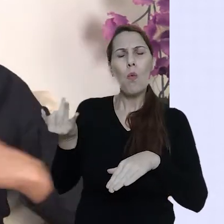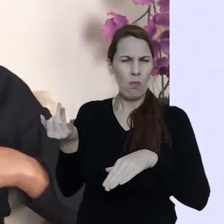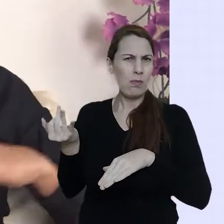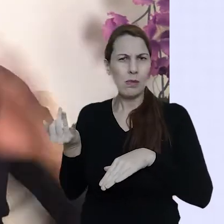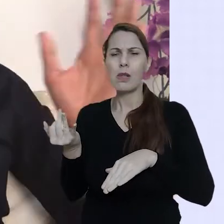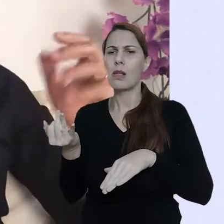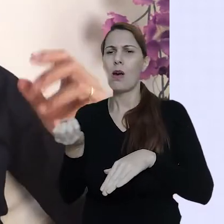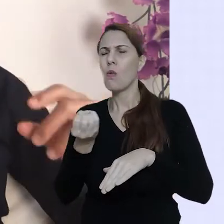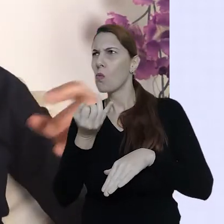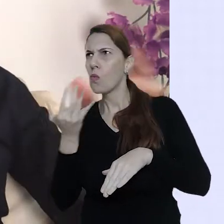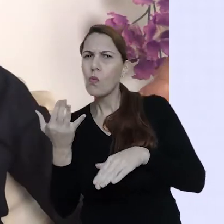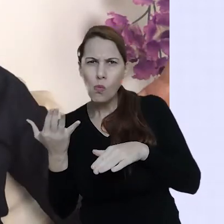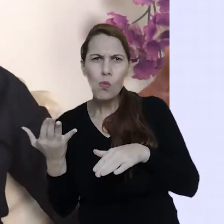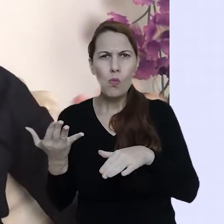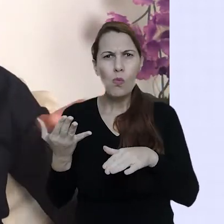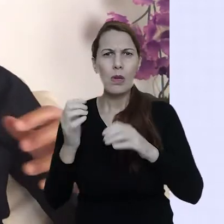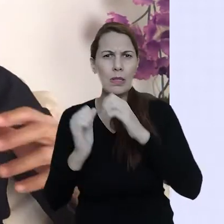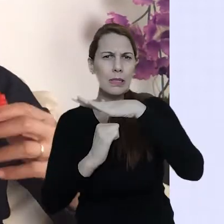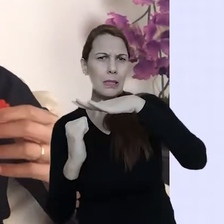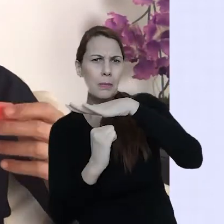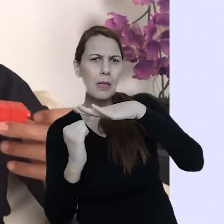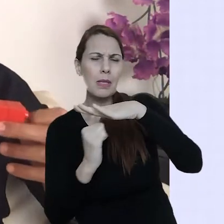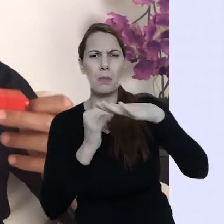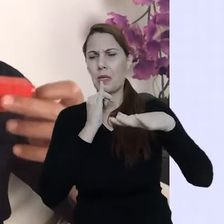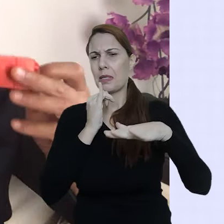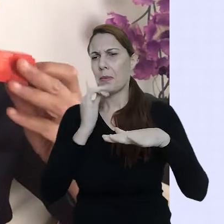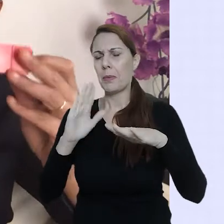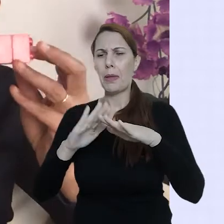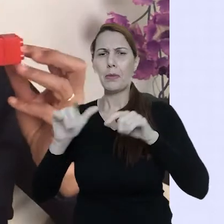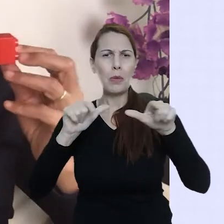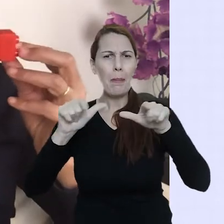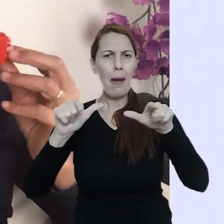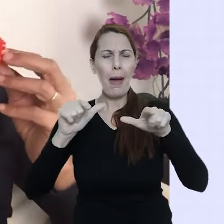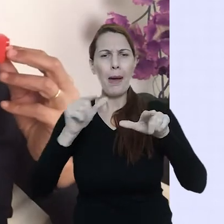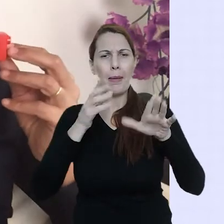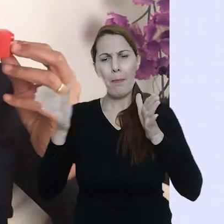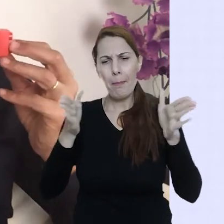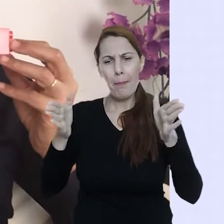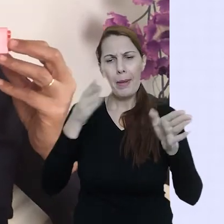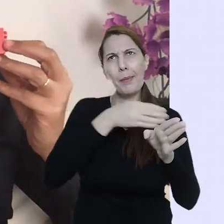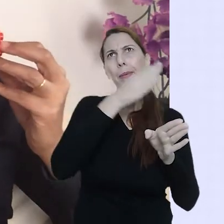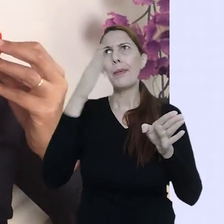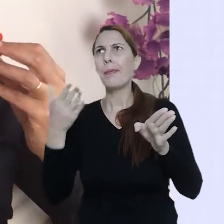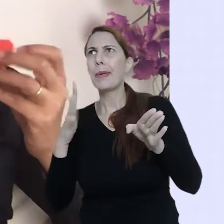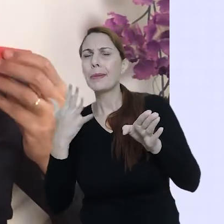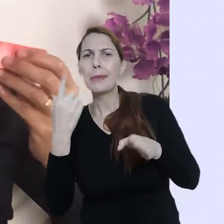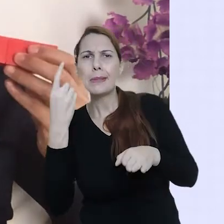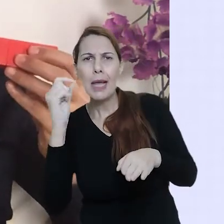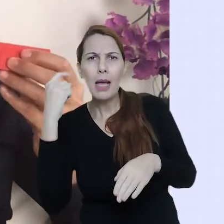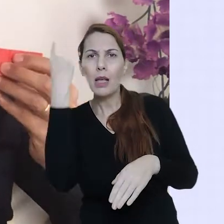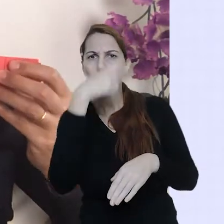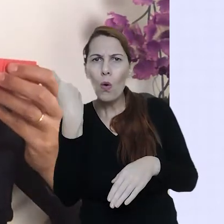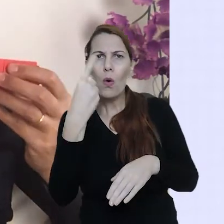digo boa parte, eu vou colocar aqui um modelo, né? Digamos que num turno de, sei